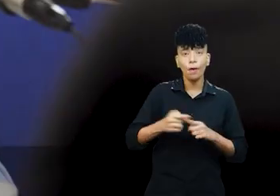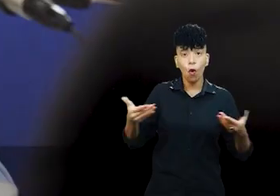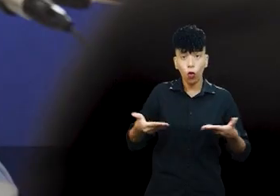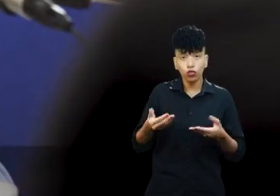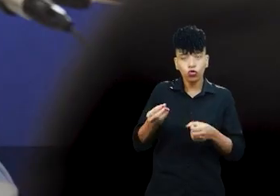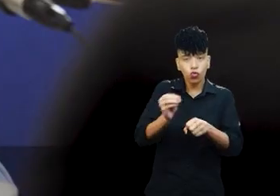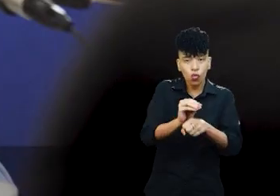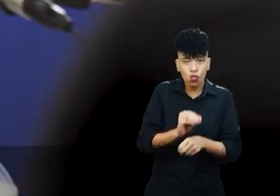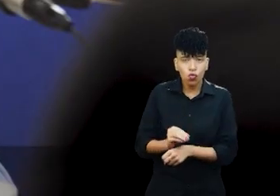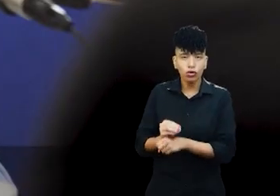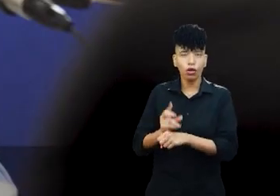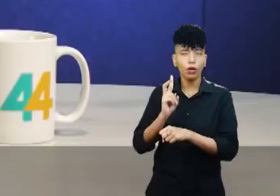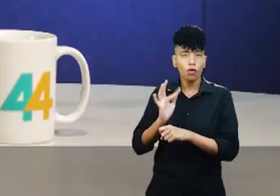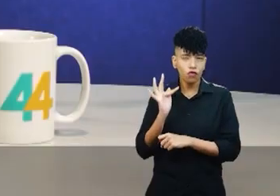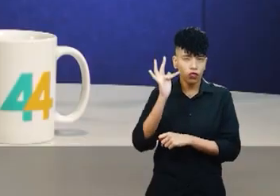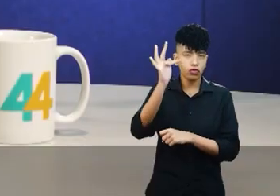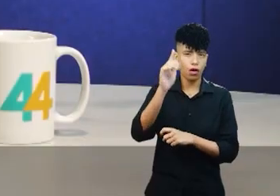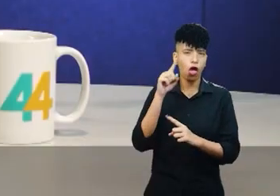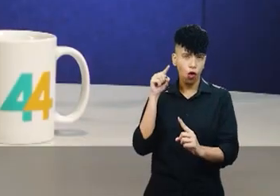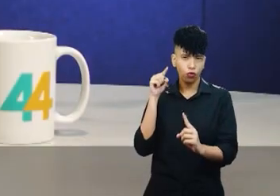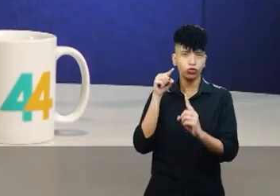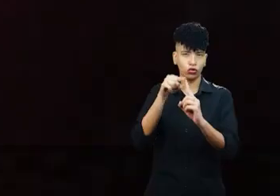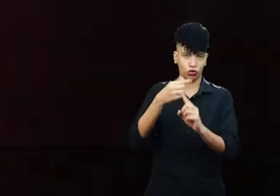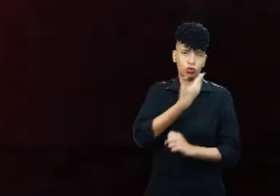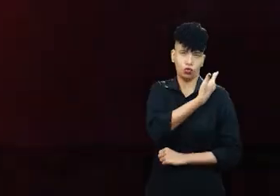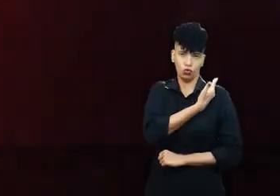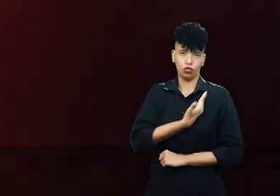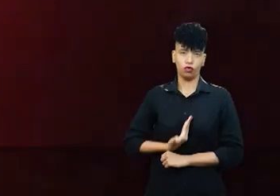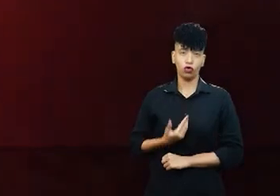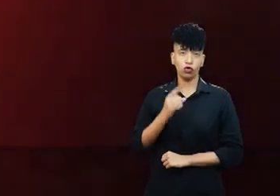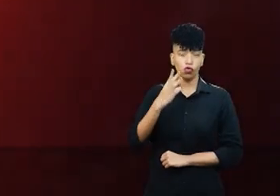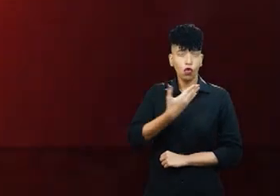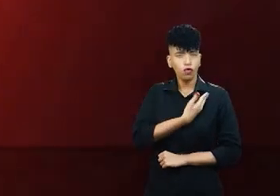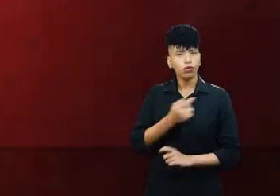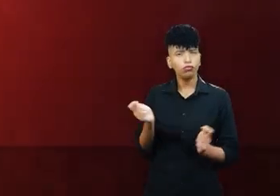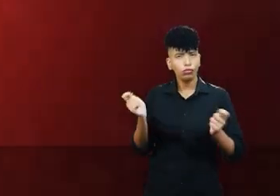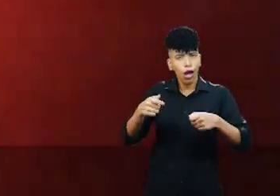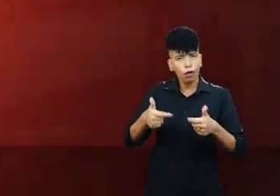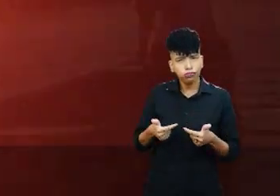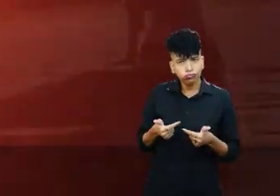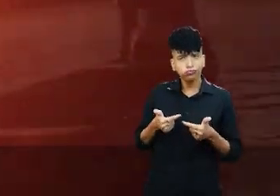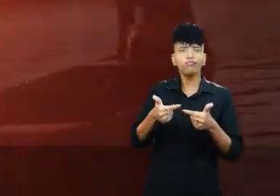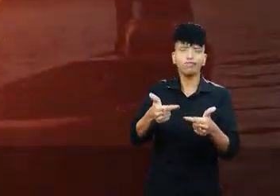futuro. Essa é a missão de governo. Só o governo pode fazer.